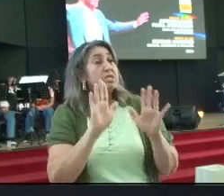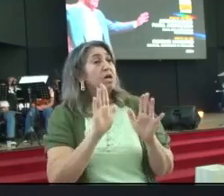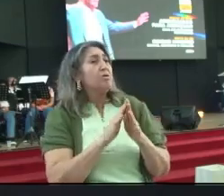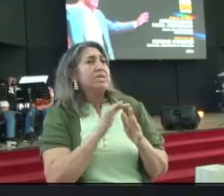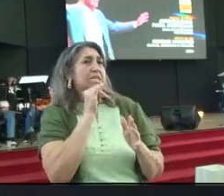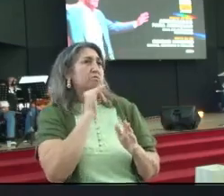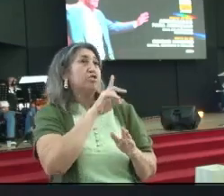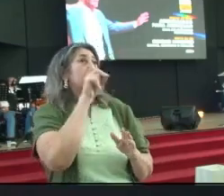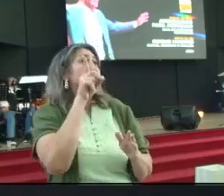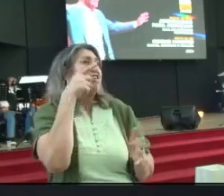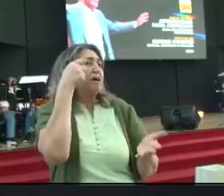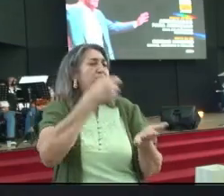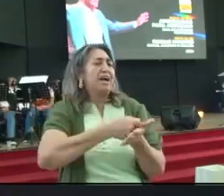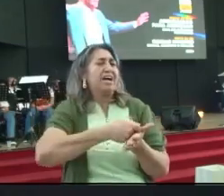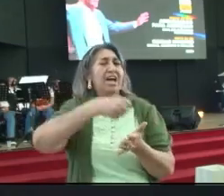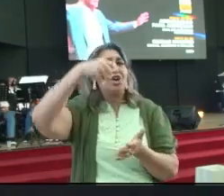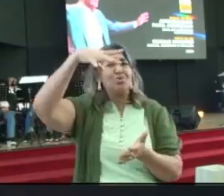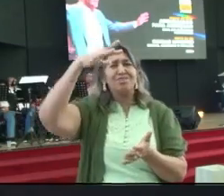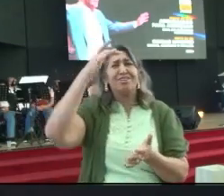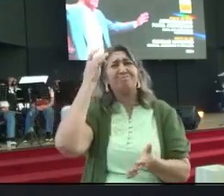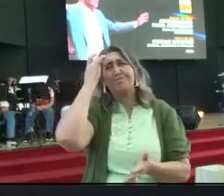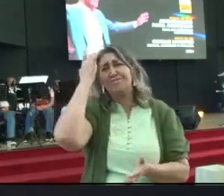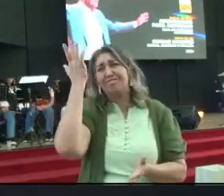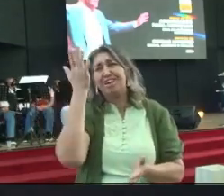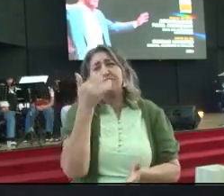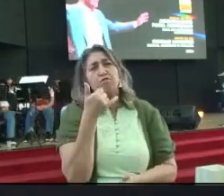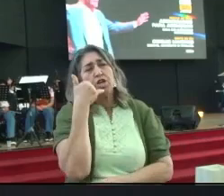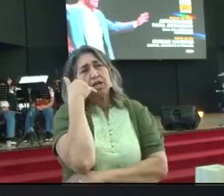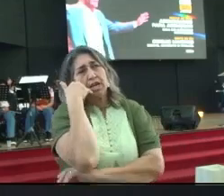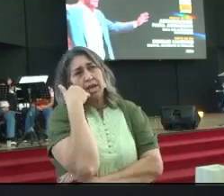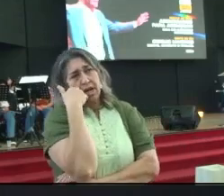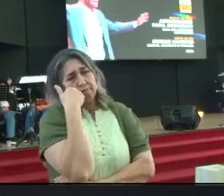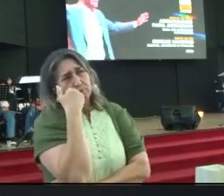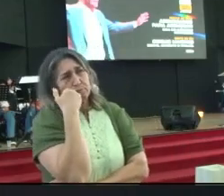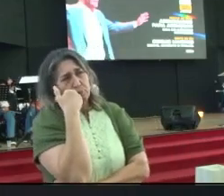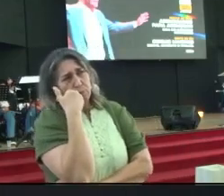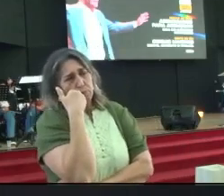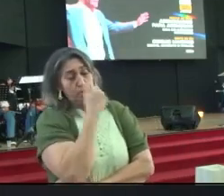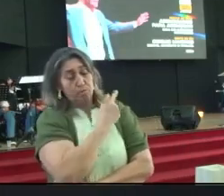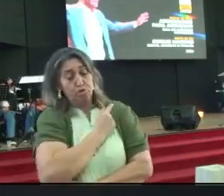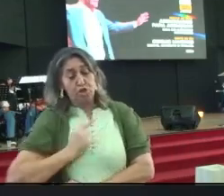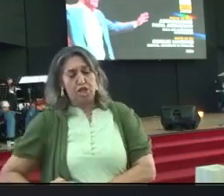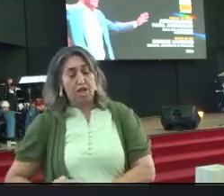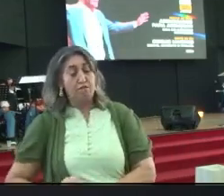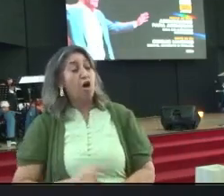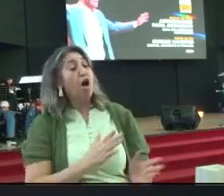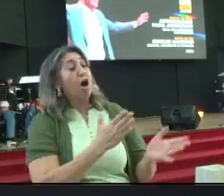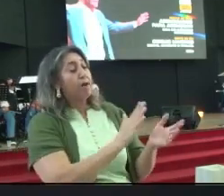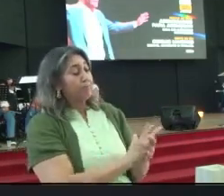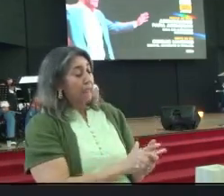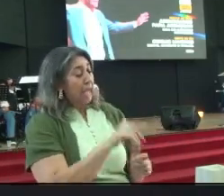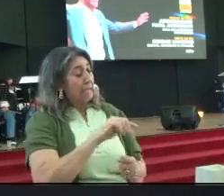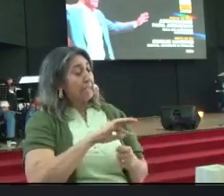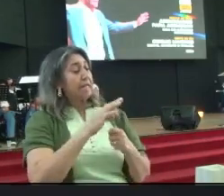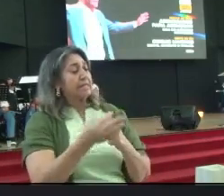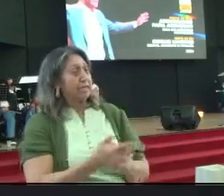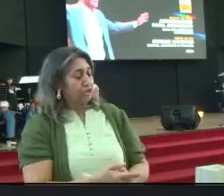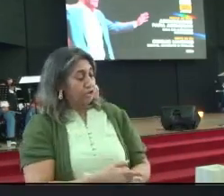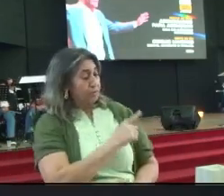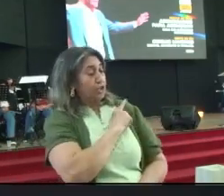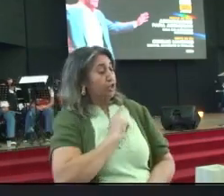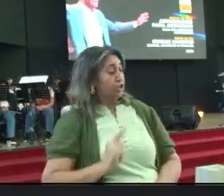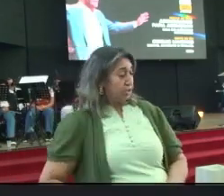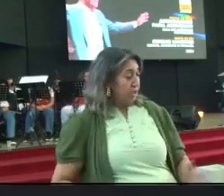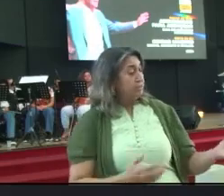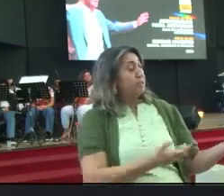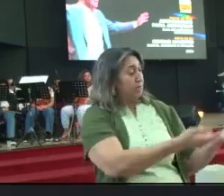fácil. Pastor Gileade liga para o GDF e diz assim, aqui é da ADET.